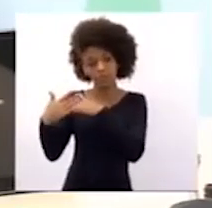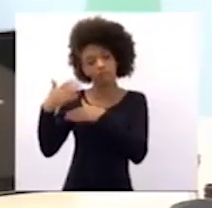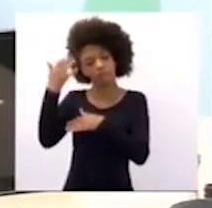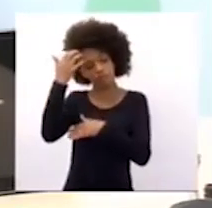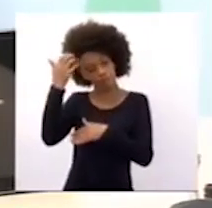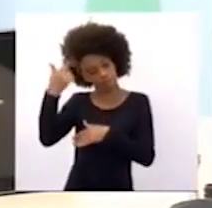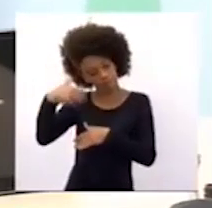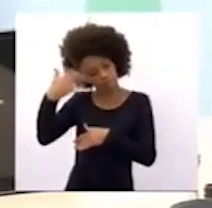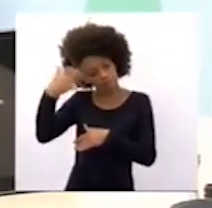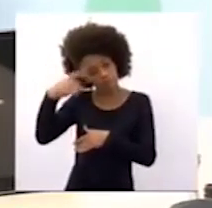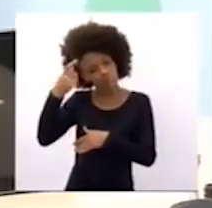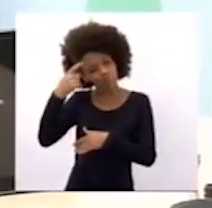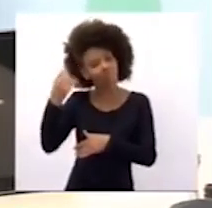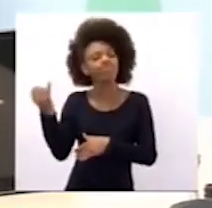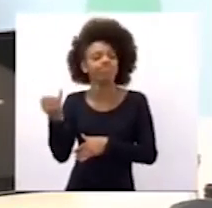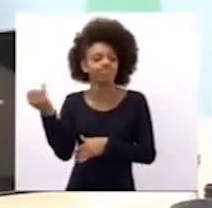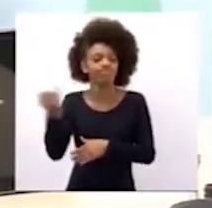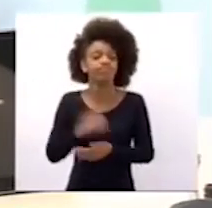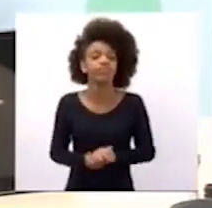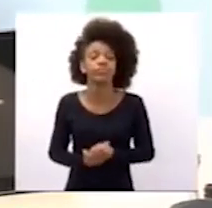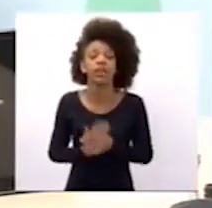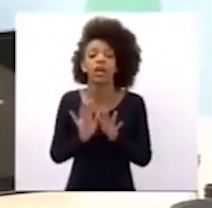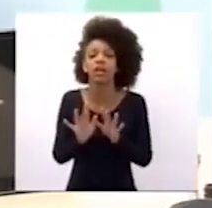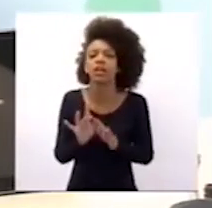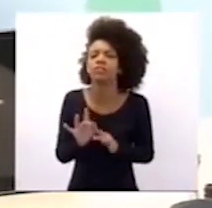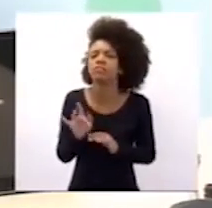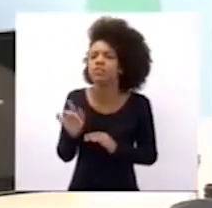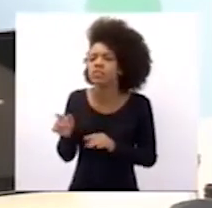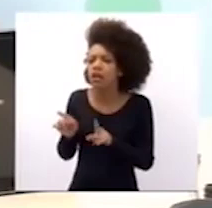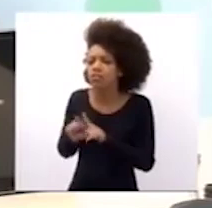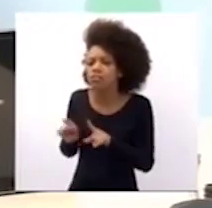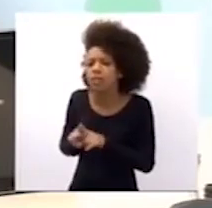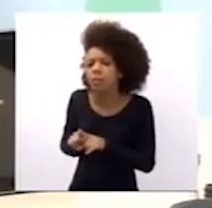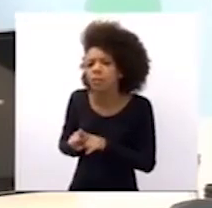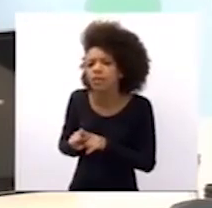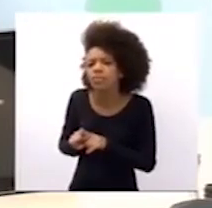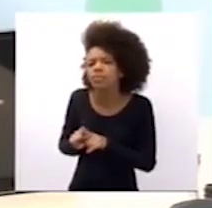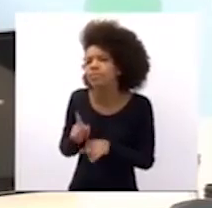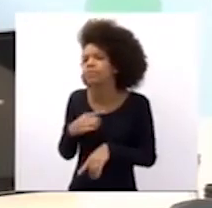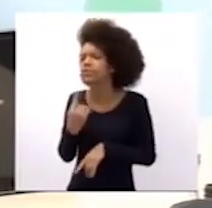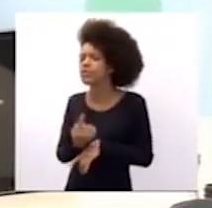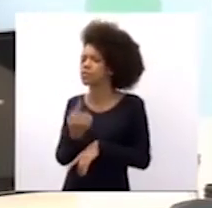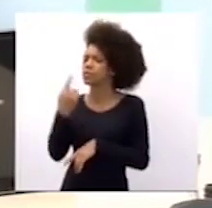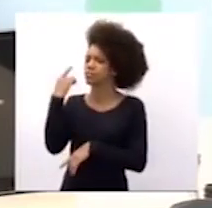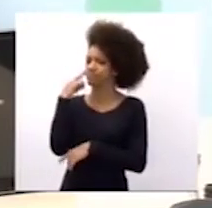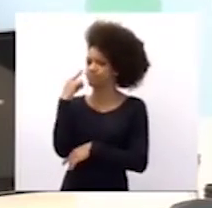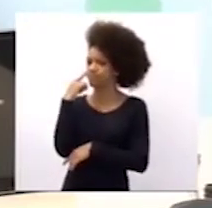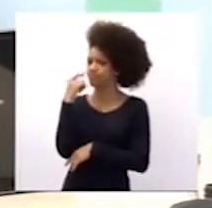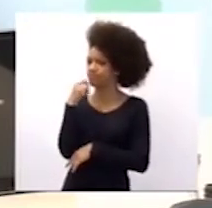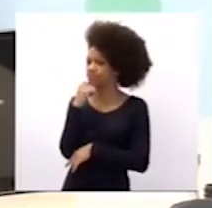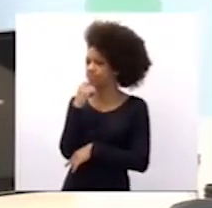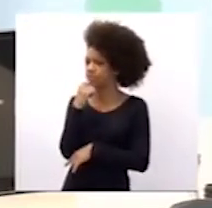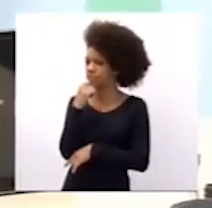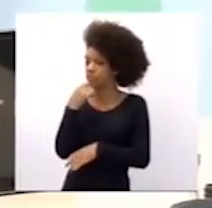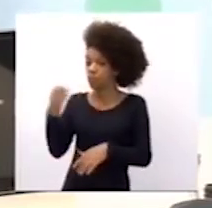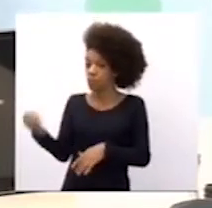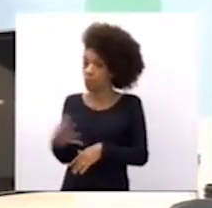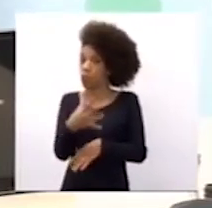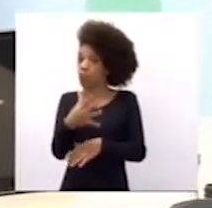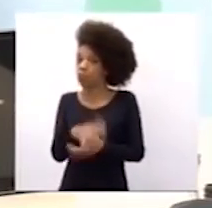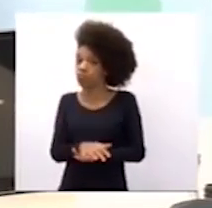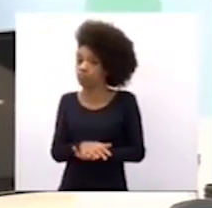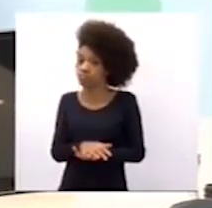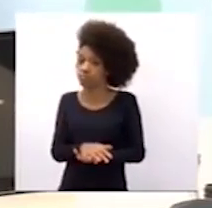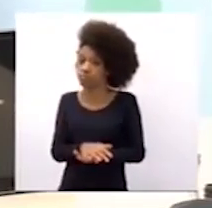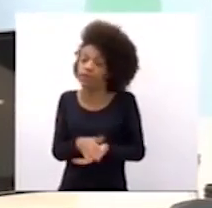reflexivo, é fundamental. Aí você também tinha destacado a questão da gente pensar o atual. Atualmente nós